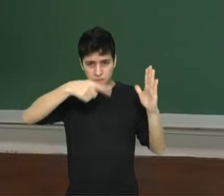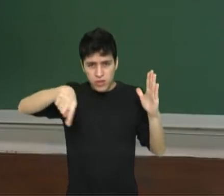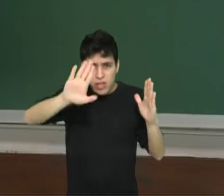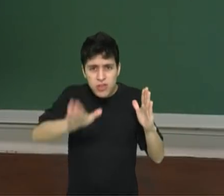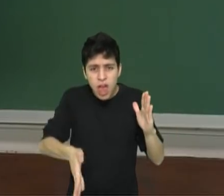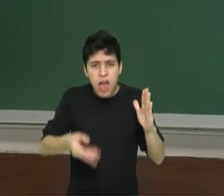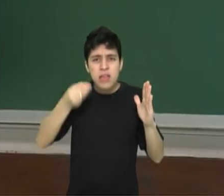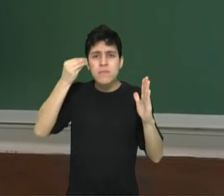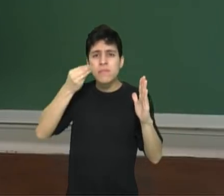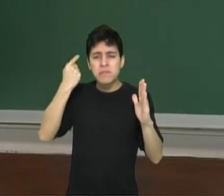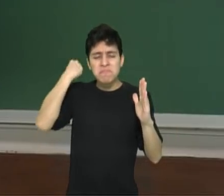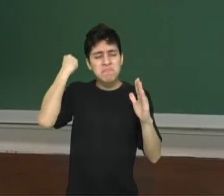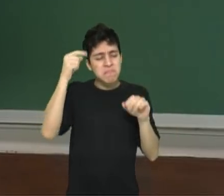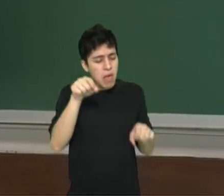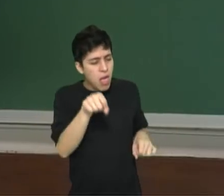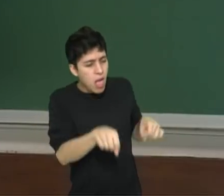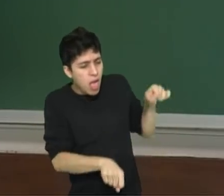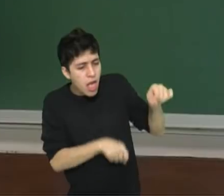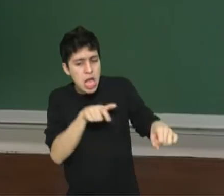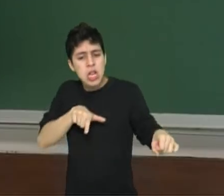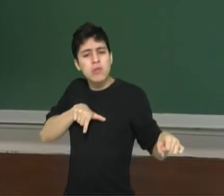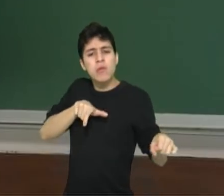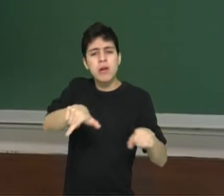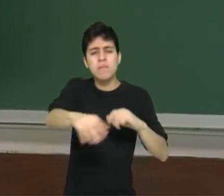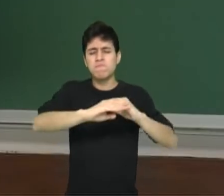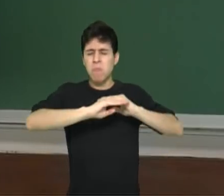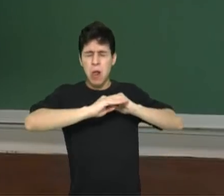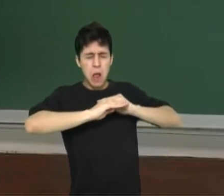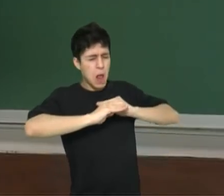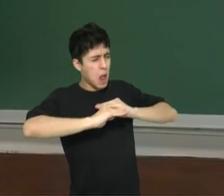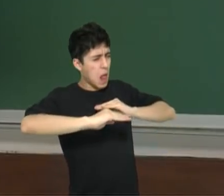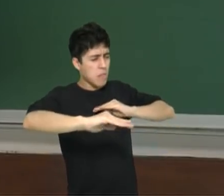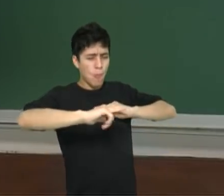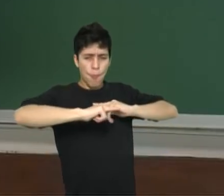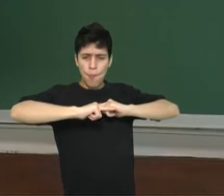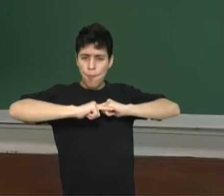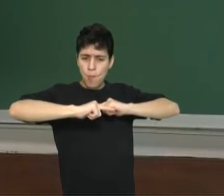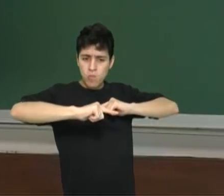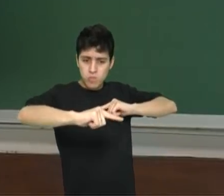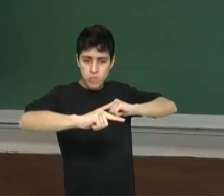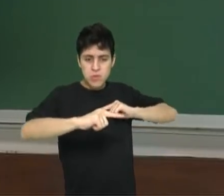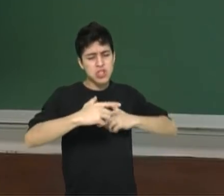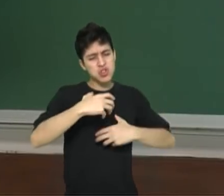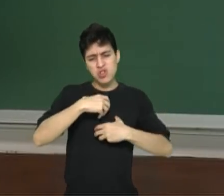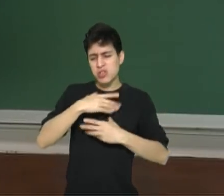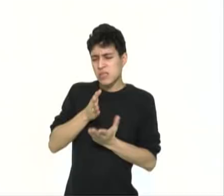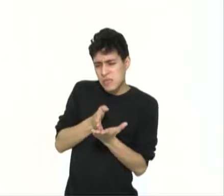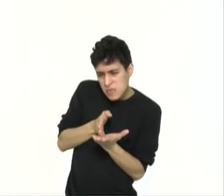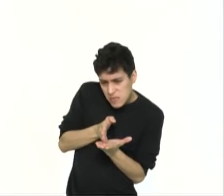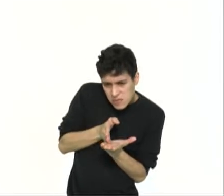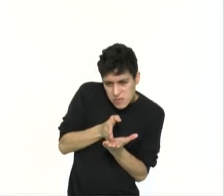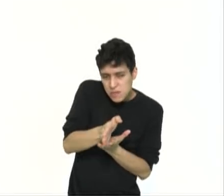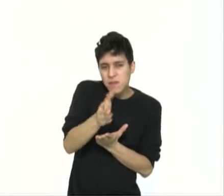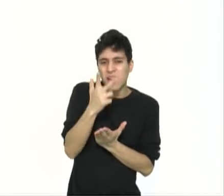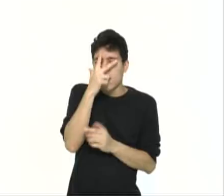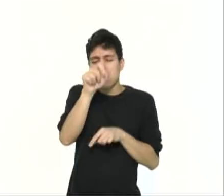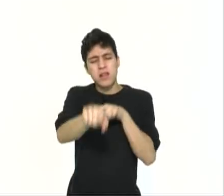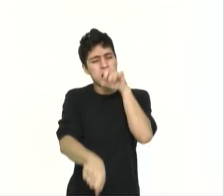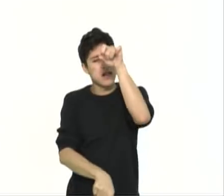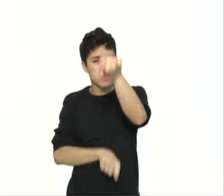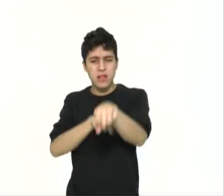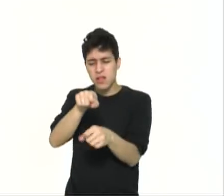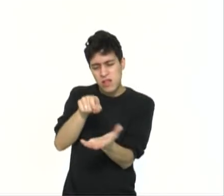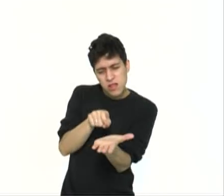alguma rua ou uma estrada extremamente plana, retinha, sem mudar o jeito, a velocidade com que você estava pedalando e